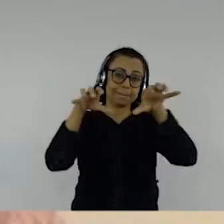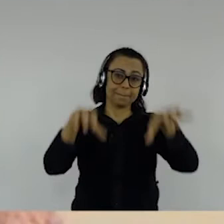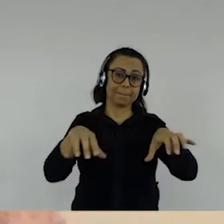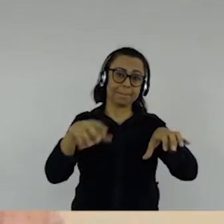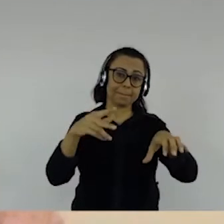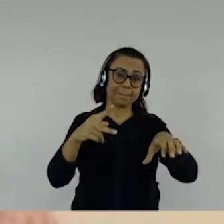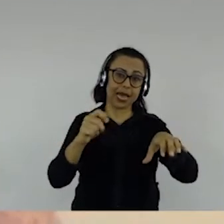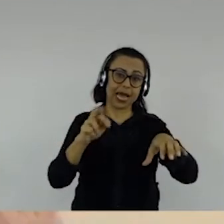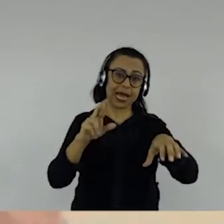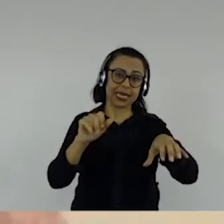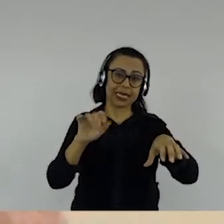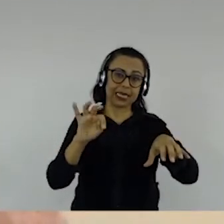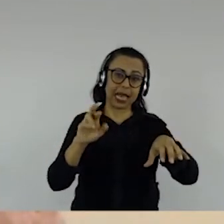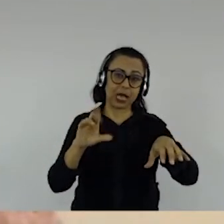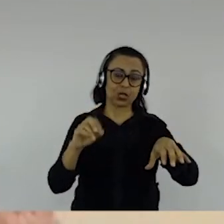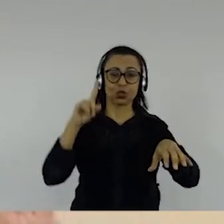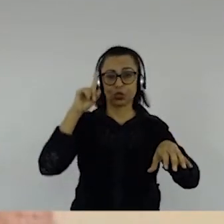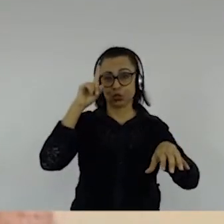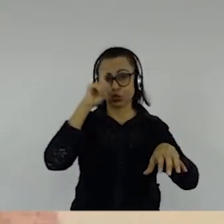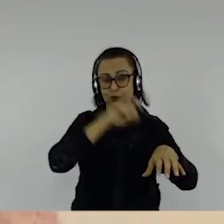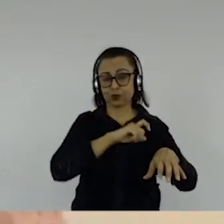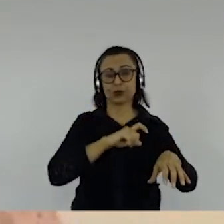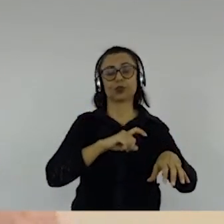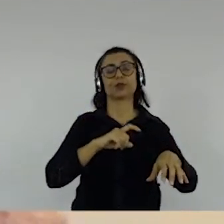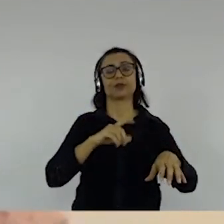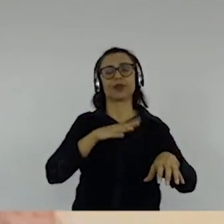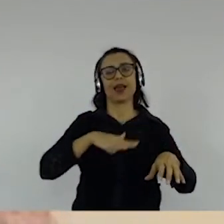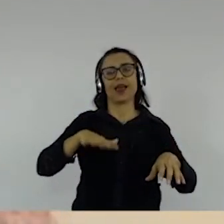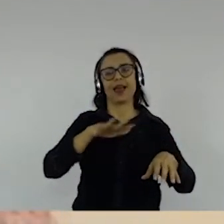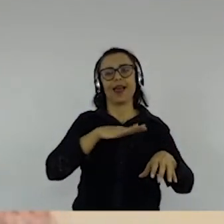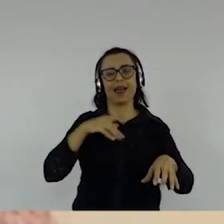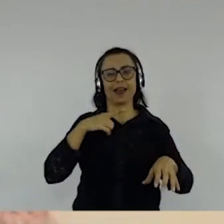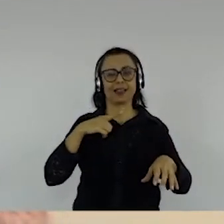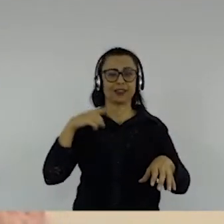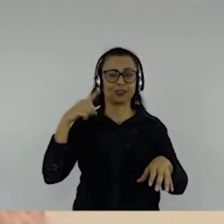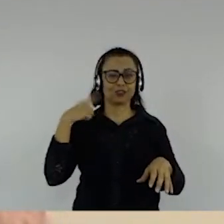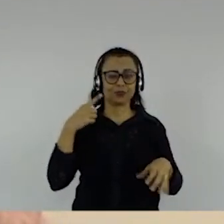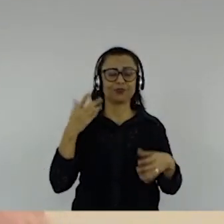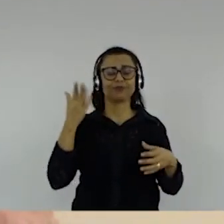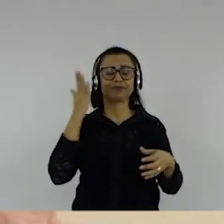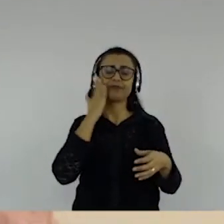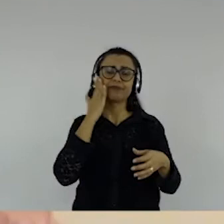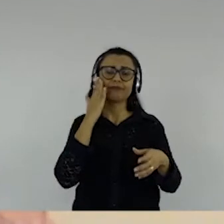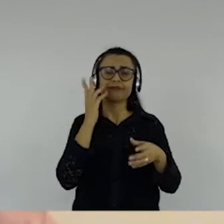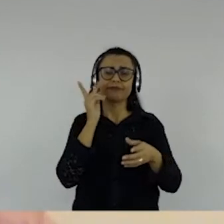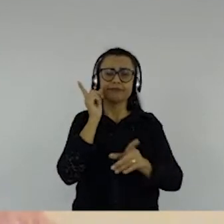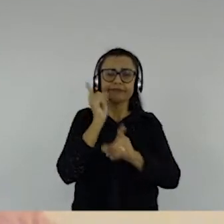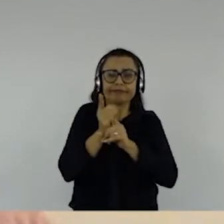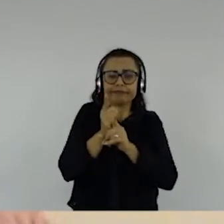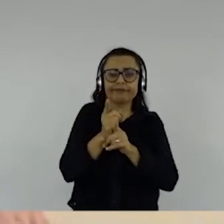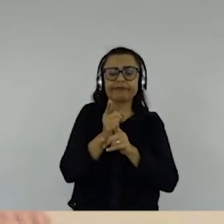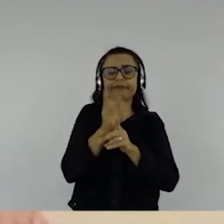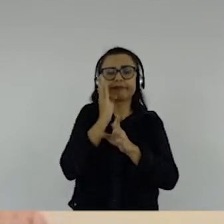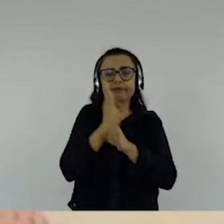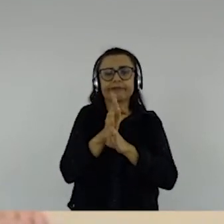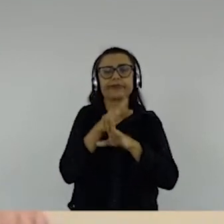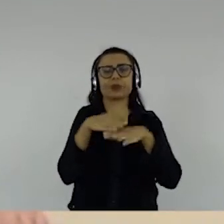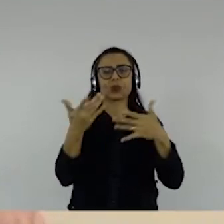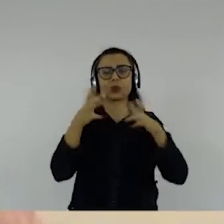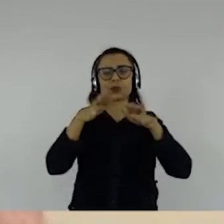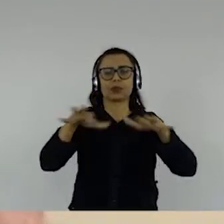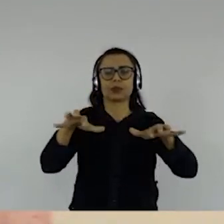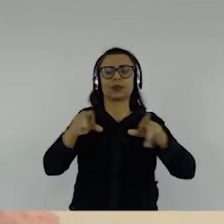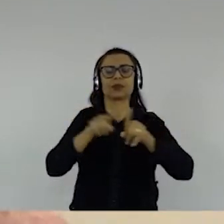acho que é muito difícil para o direito reconhecer casos extremos de desequilíbrio. Acho que mais complicado ainda